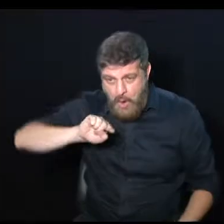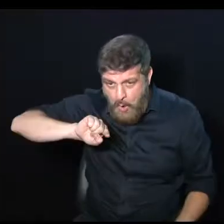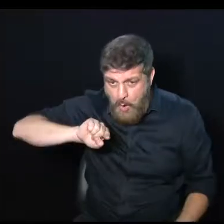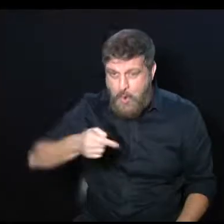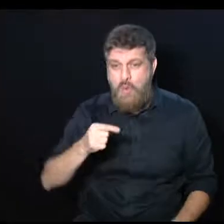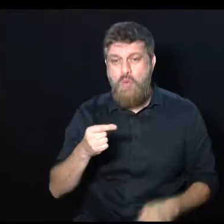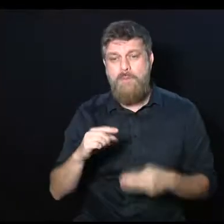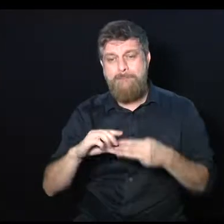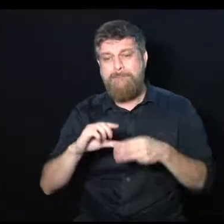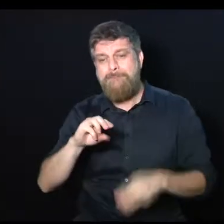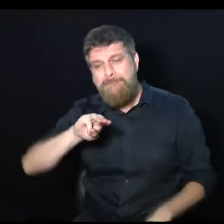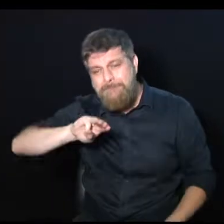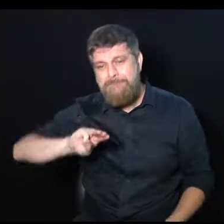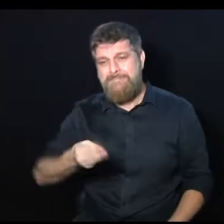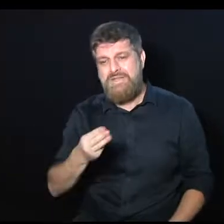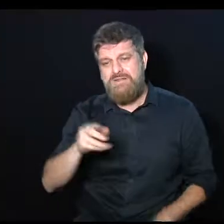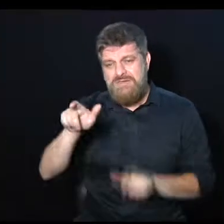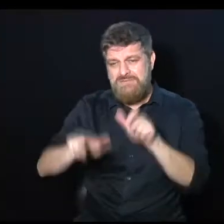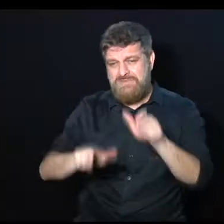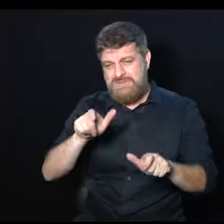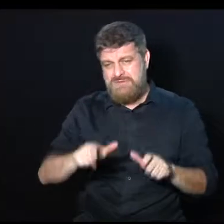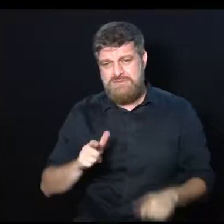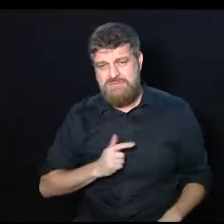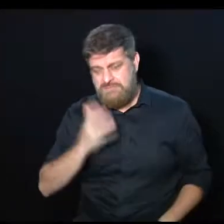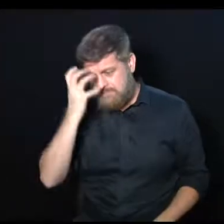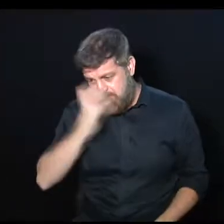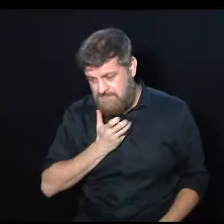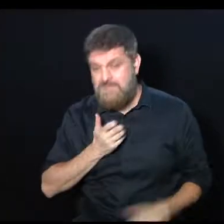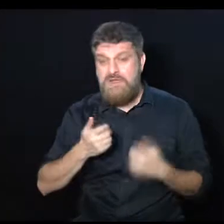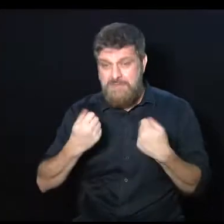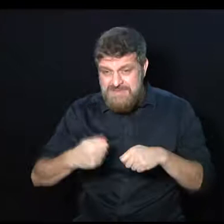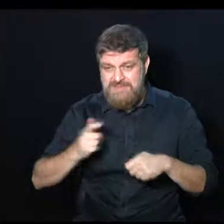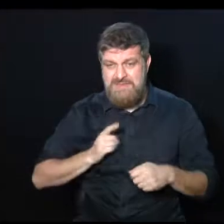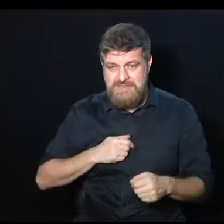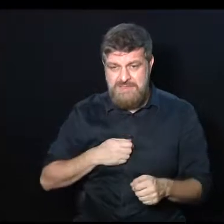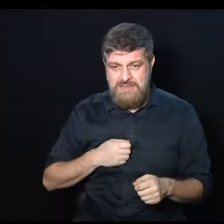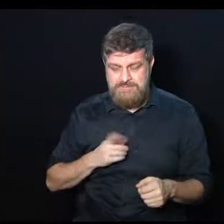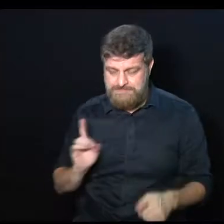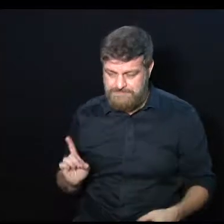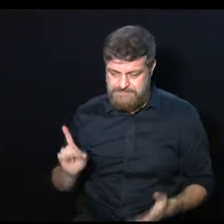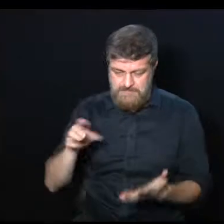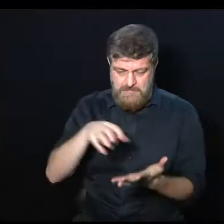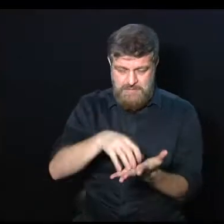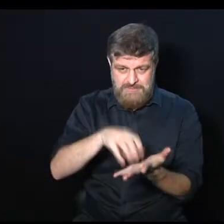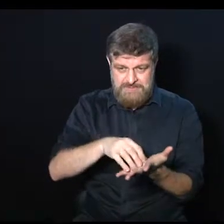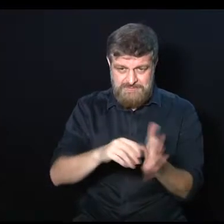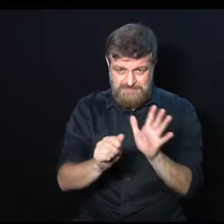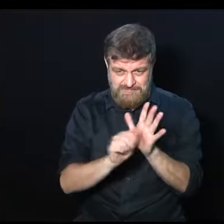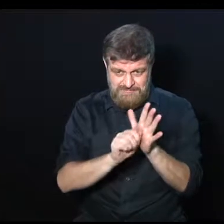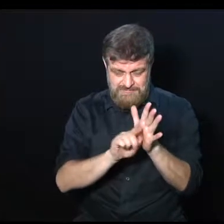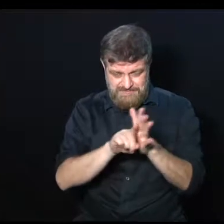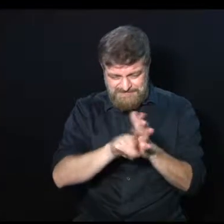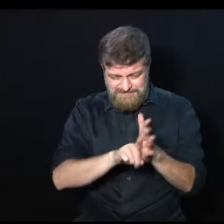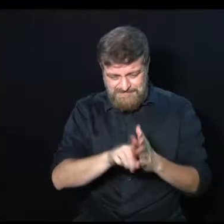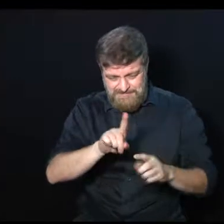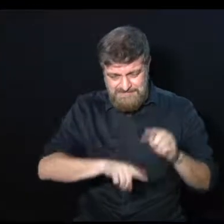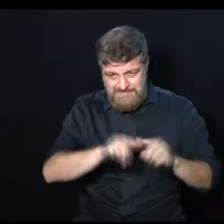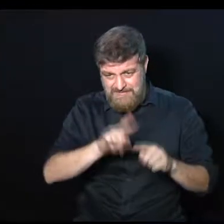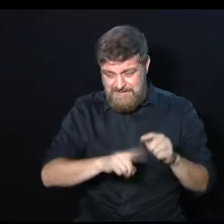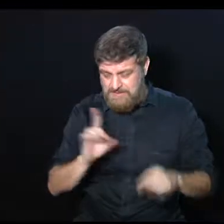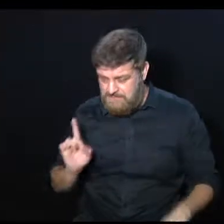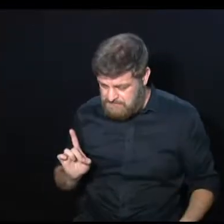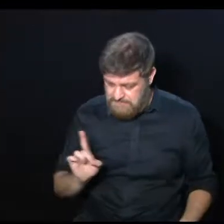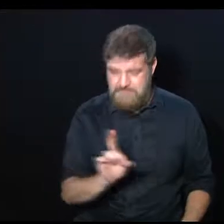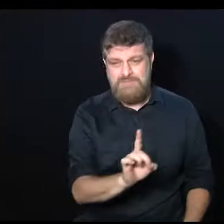Brasil. Não digo que elas seriam graves, mas suscitariam talvez uma consulta a um ciatóxico. Esse seria um cenário maior.